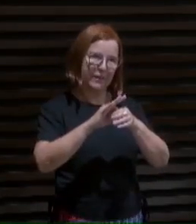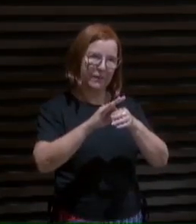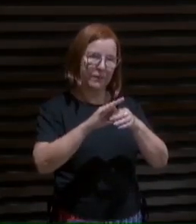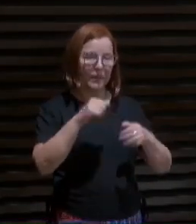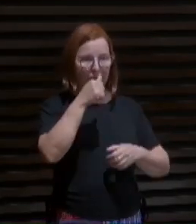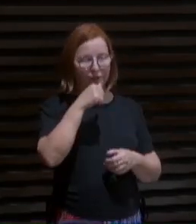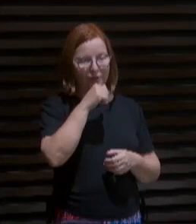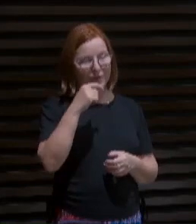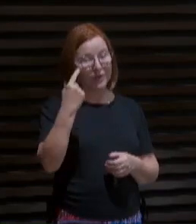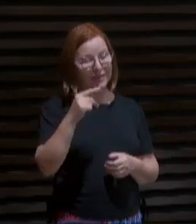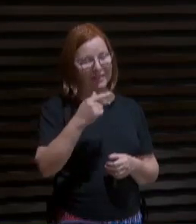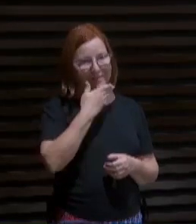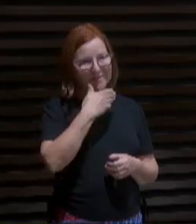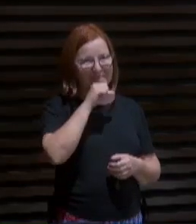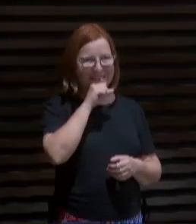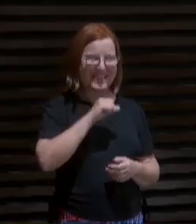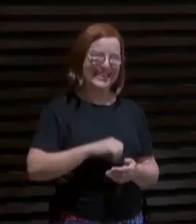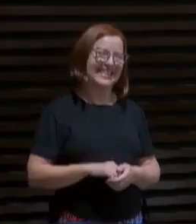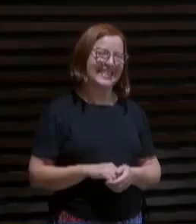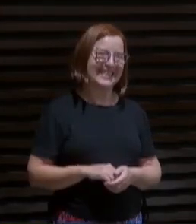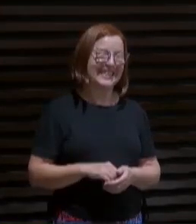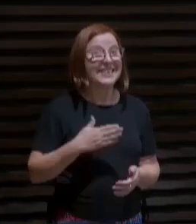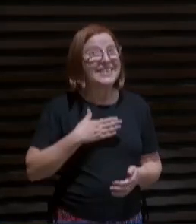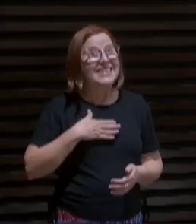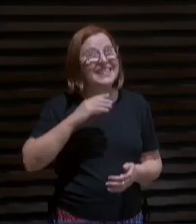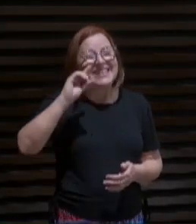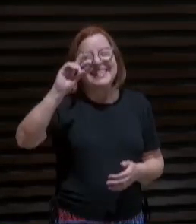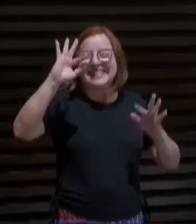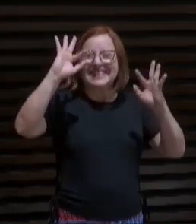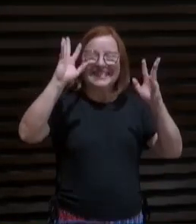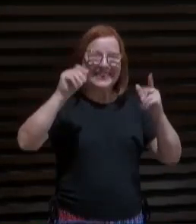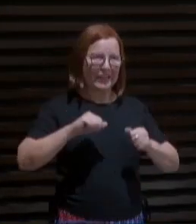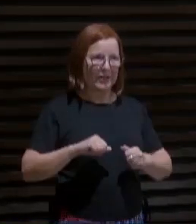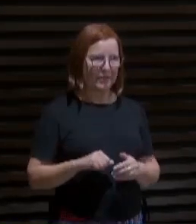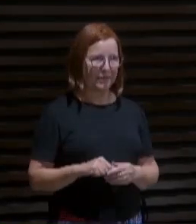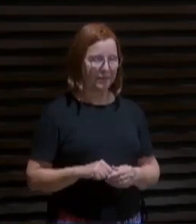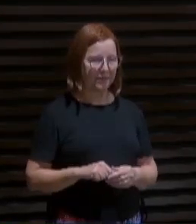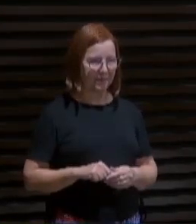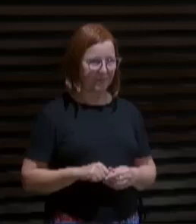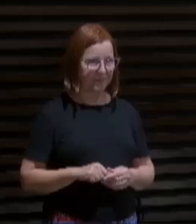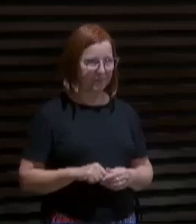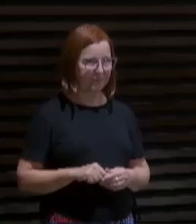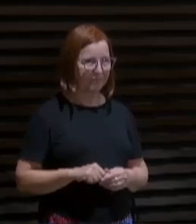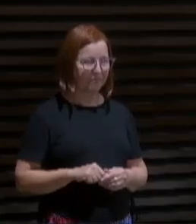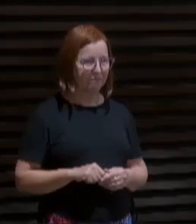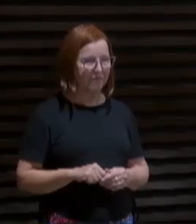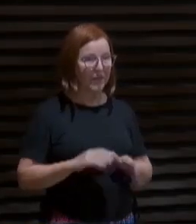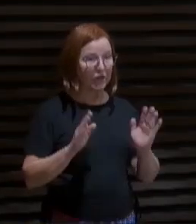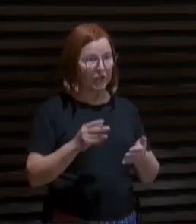teus pais. Oh meu Deus, como o Senhor é maravilhoso. Nós vimos também aqui, na vez